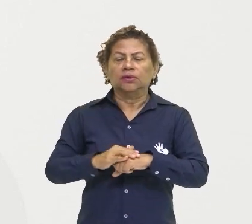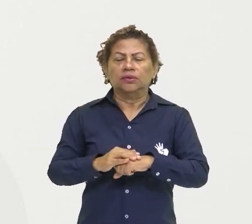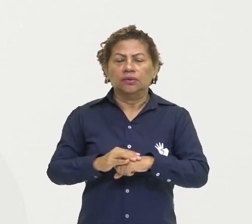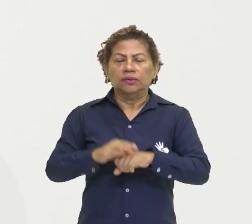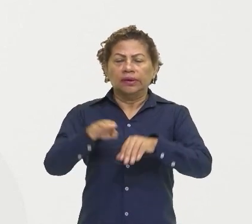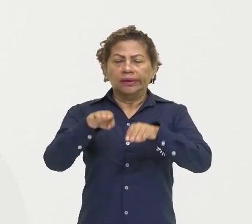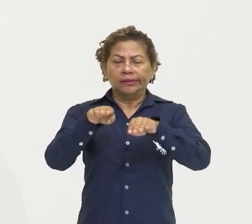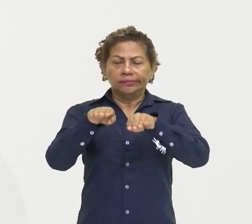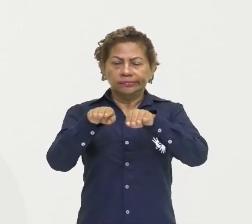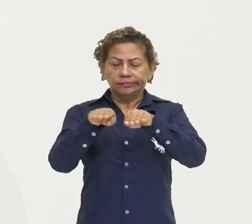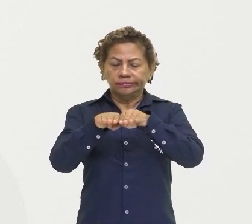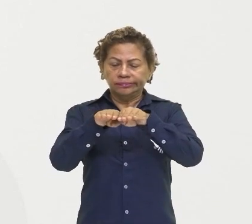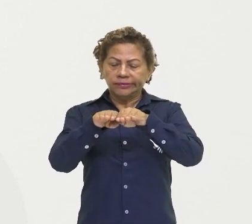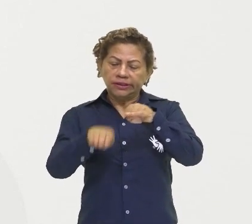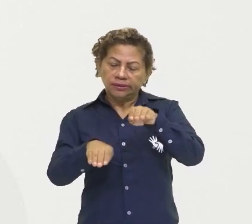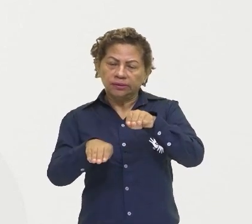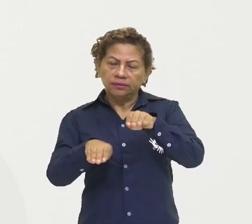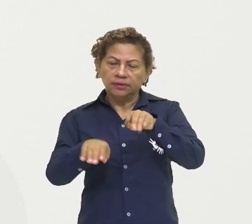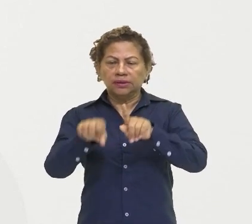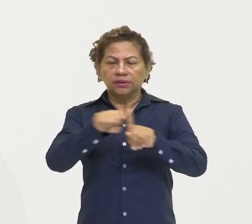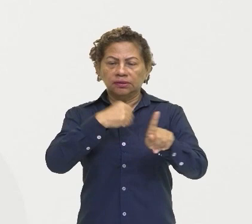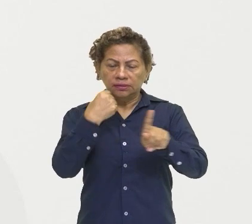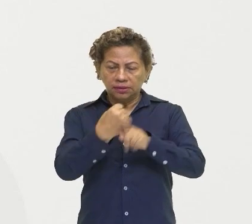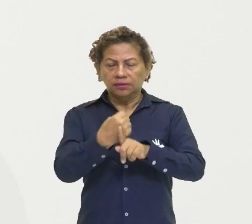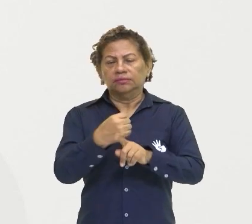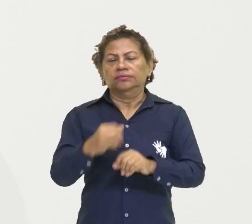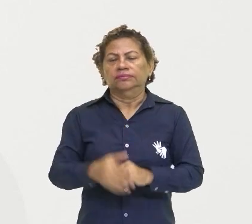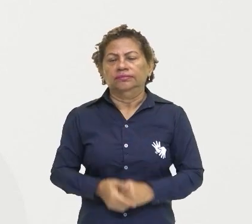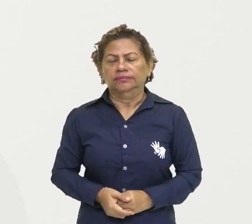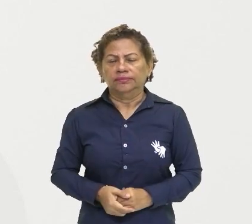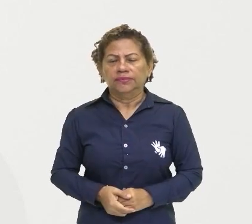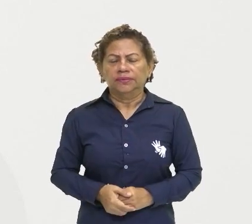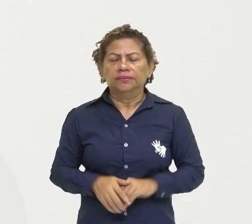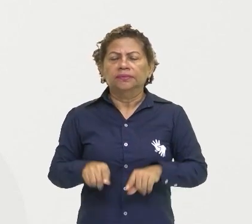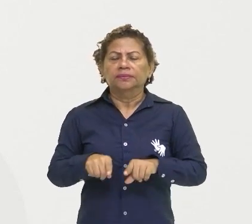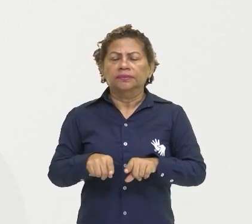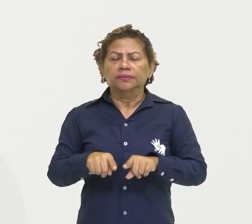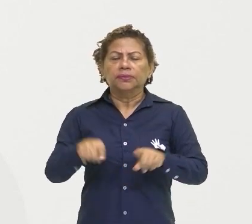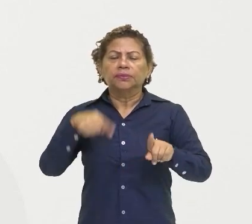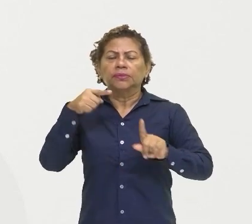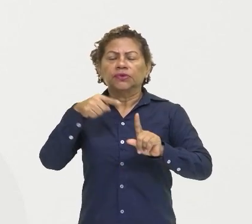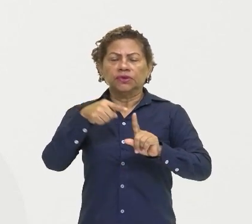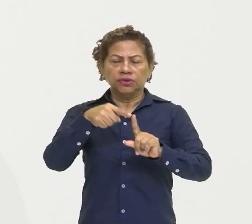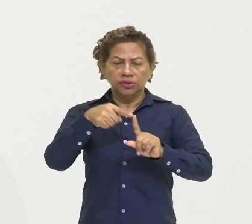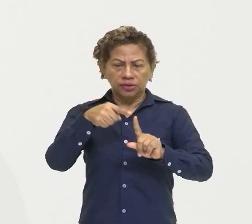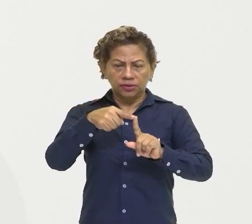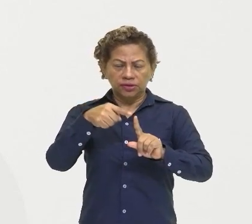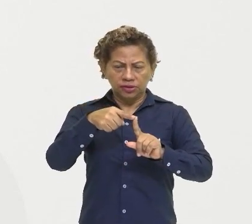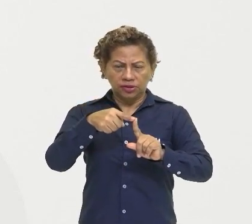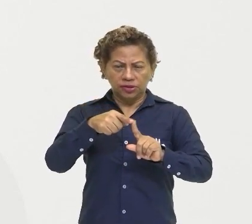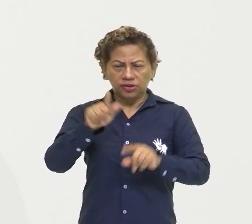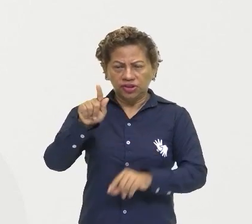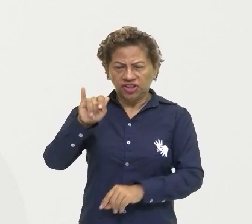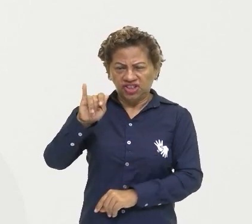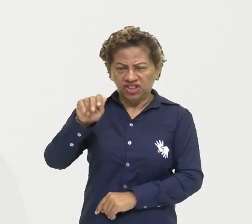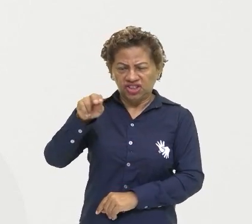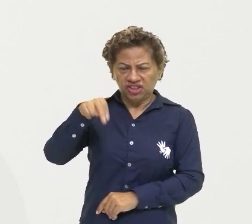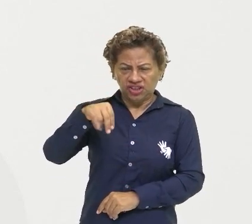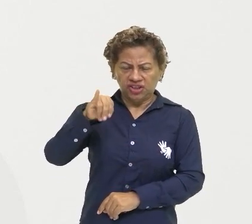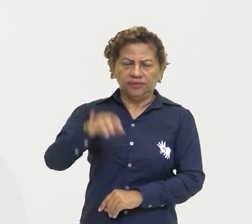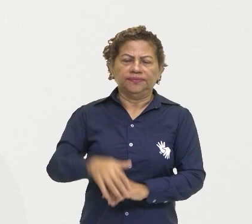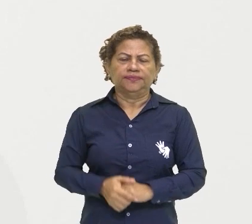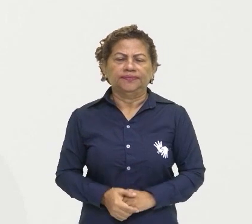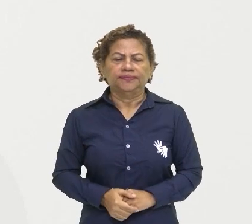leva em consideração a renda. E aí, quais são os objetivos do coeficiente de Gini, ou índice de Gini?